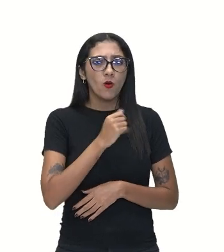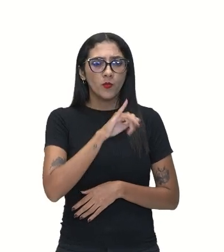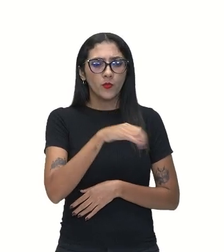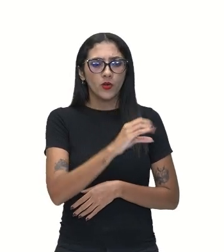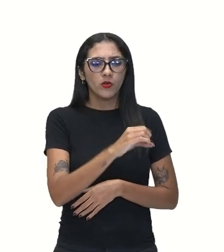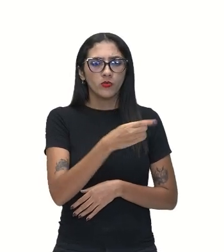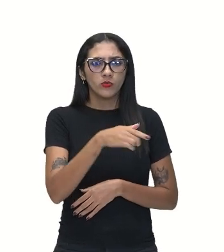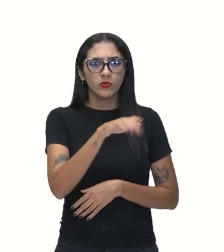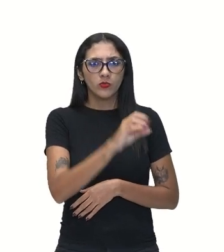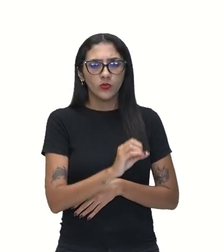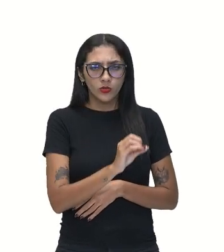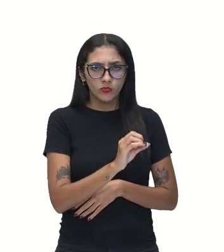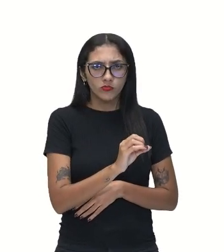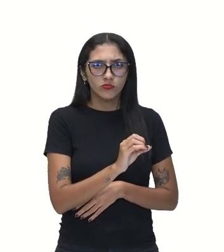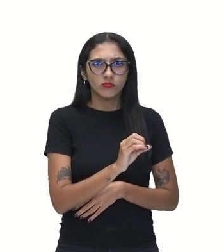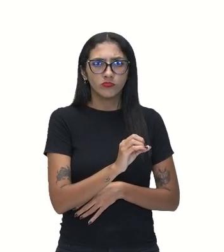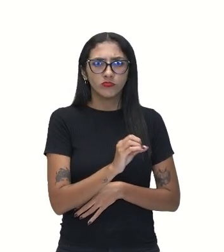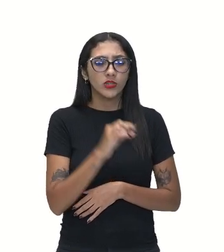aspirou